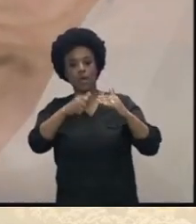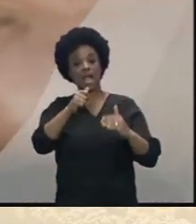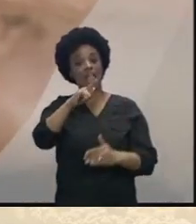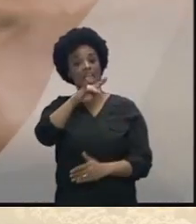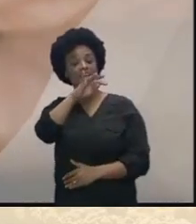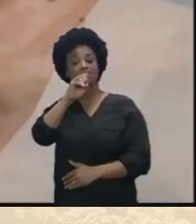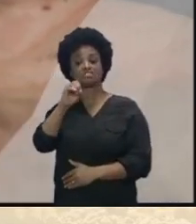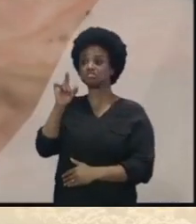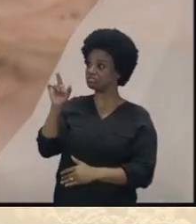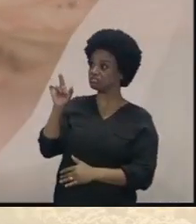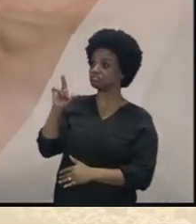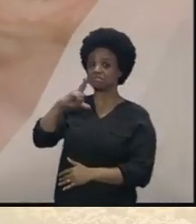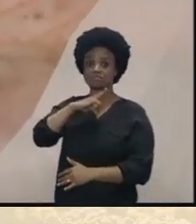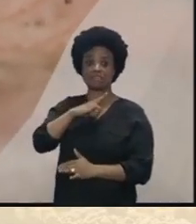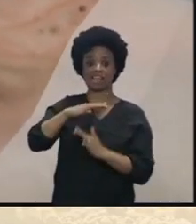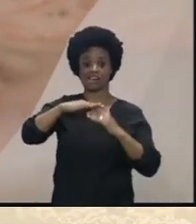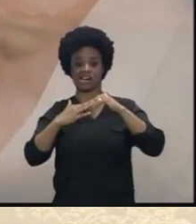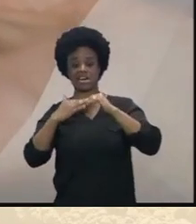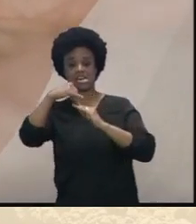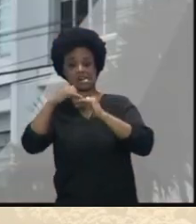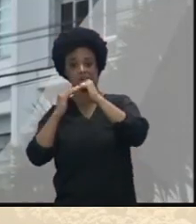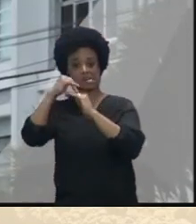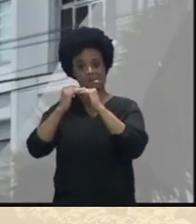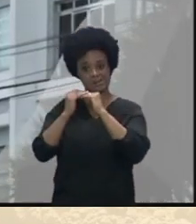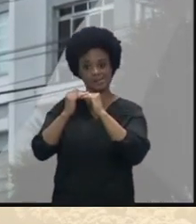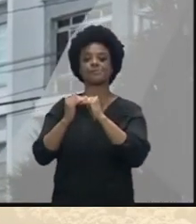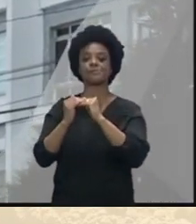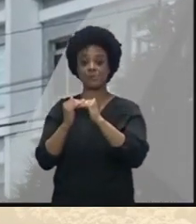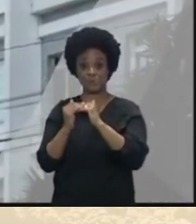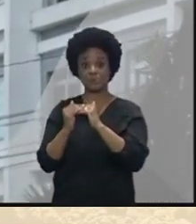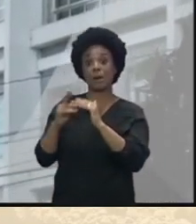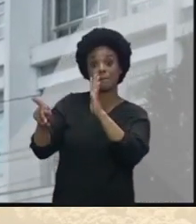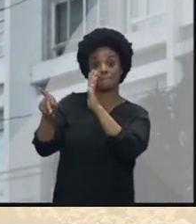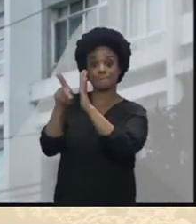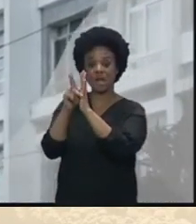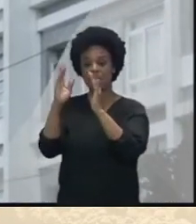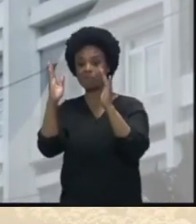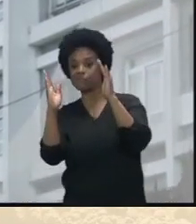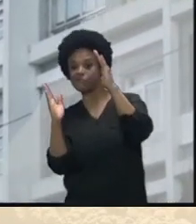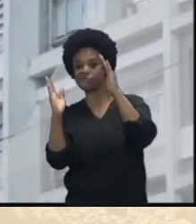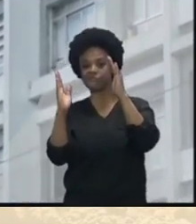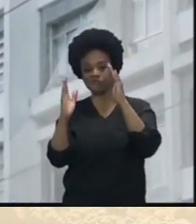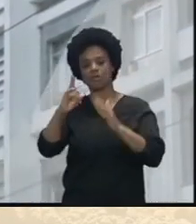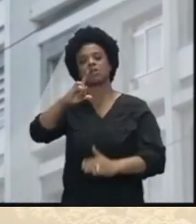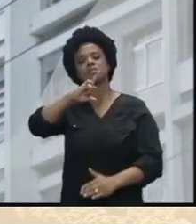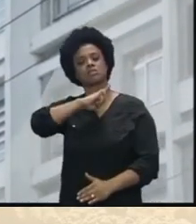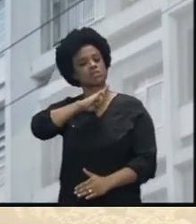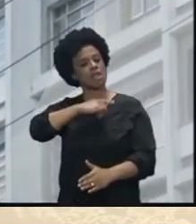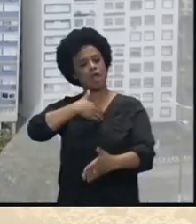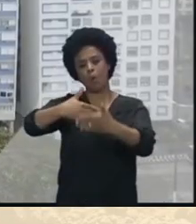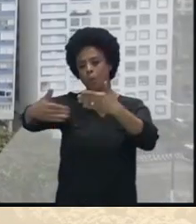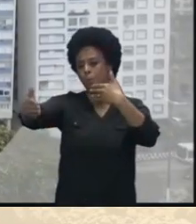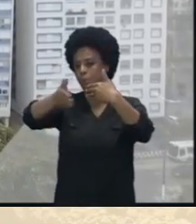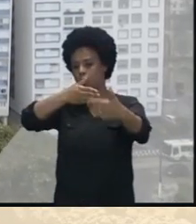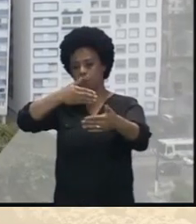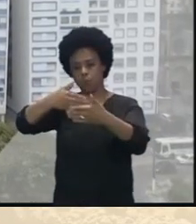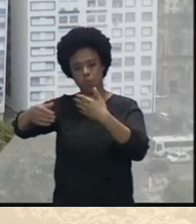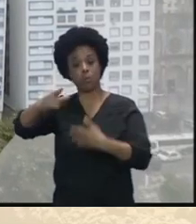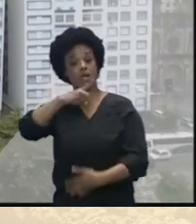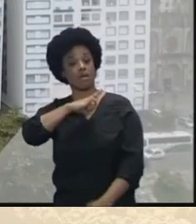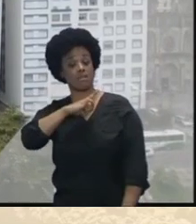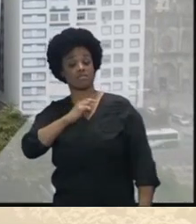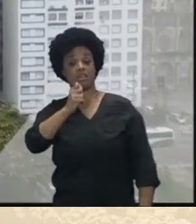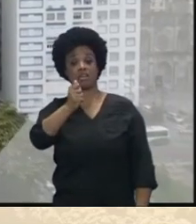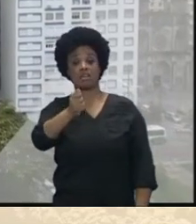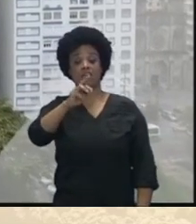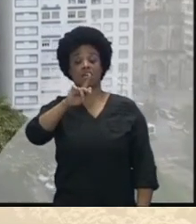causam deformações, porque são solos deformáveis. Esses recalques existem em qualquer subsolo que se encontra argila. Os